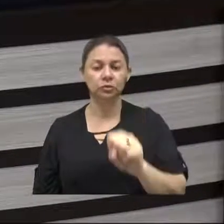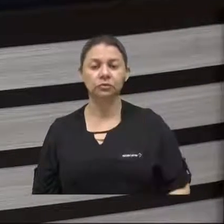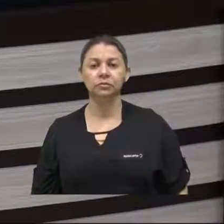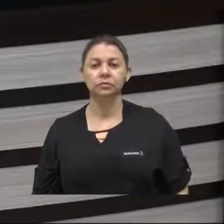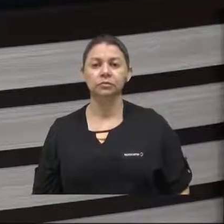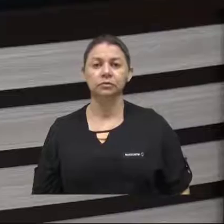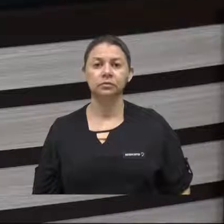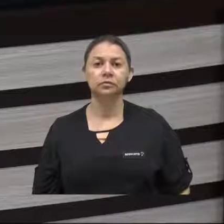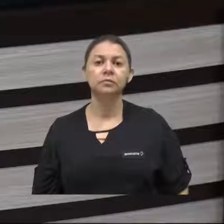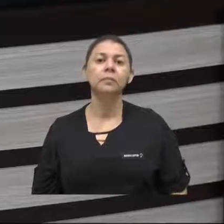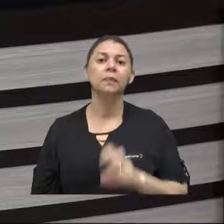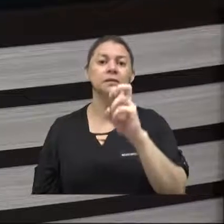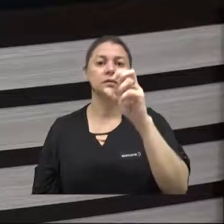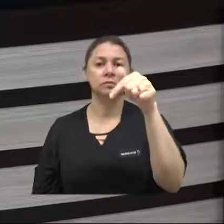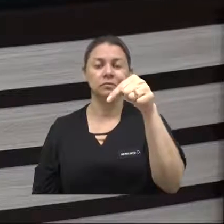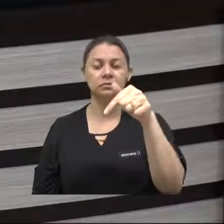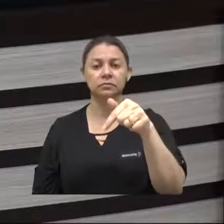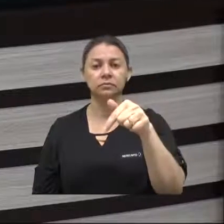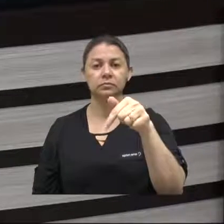57443/2018,